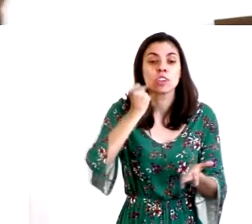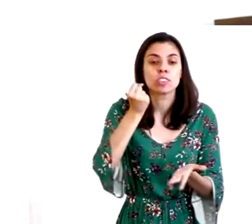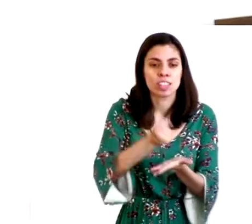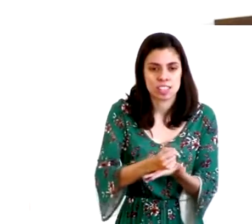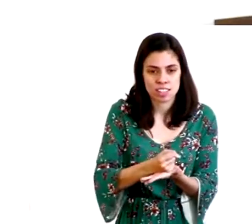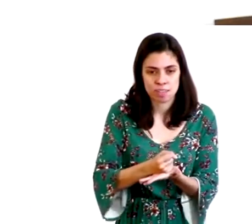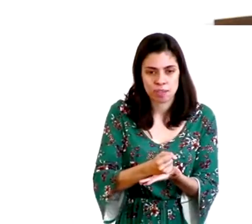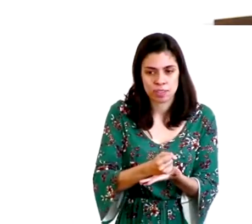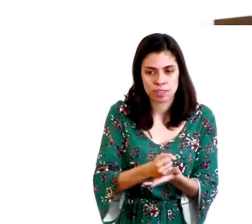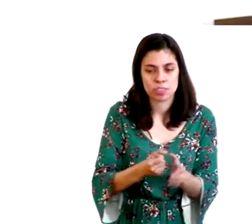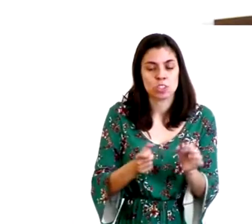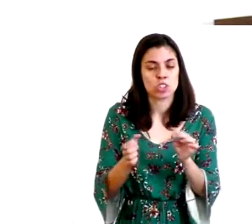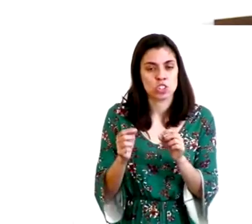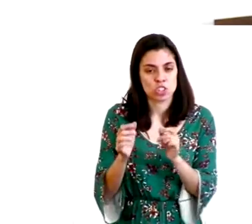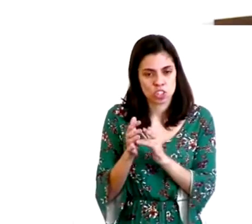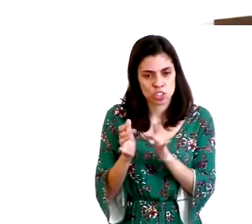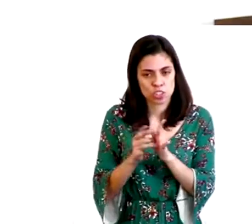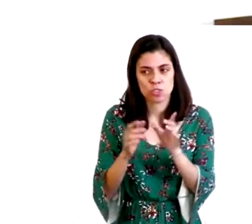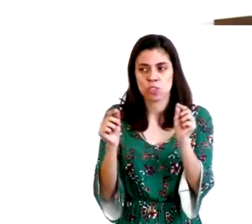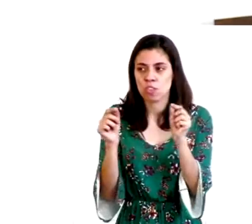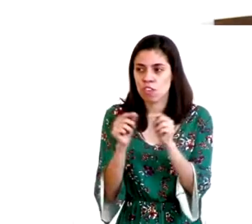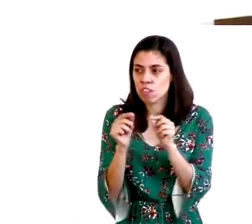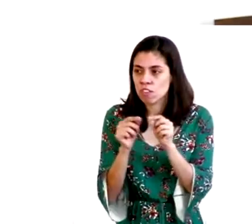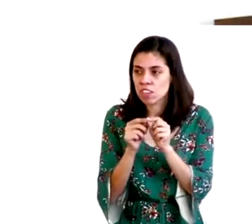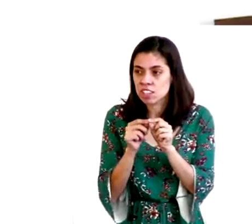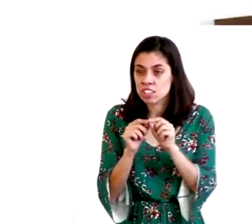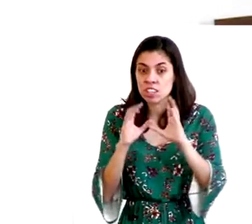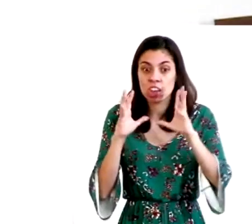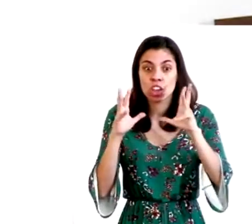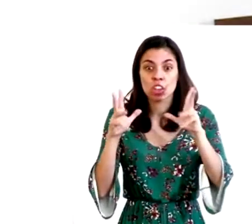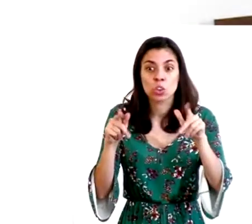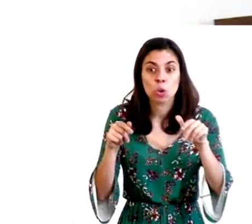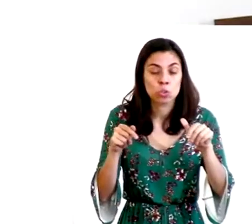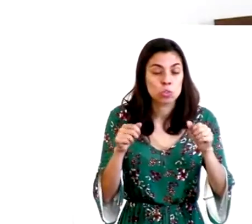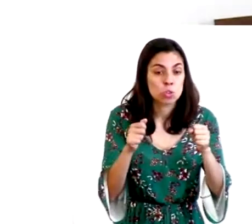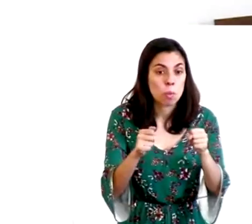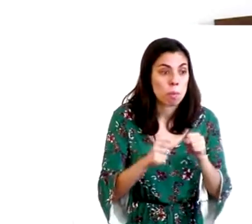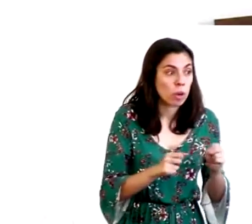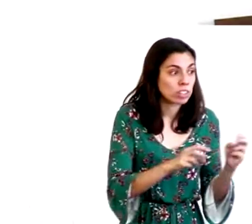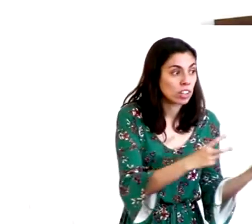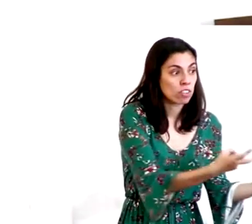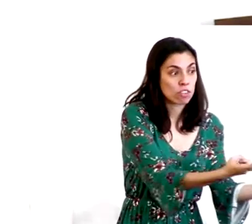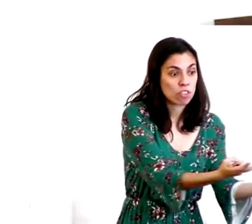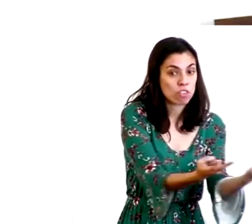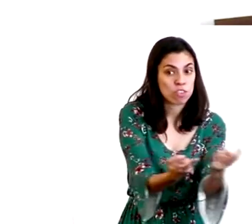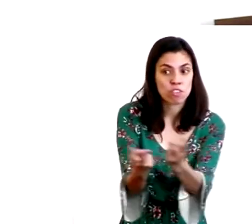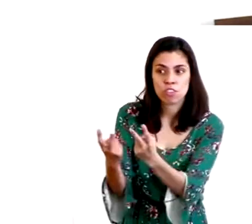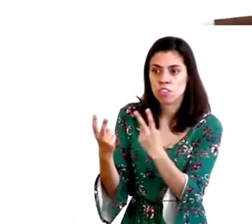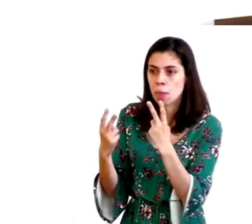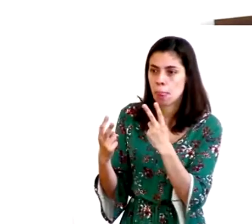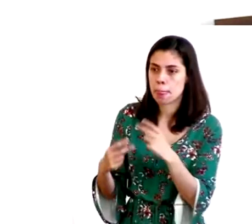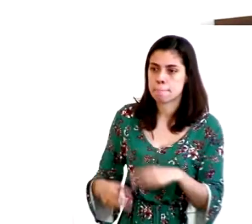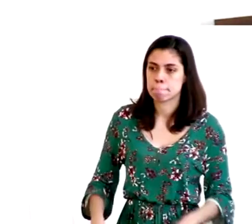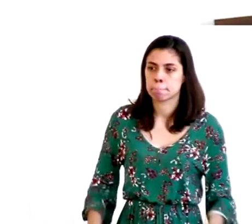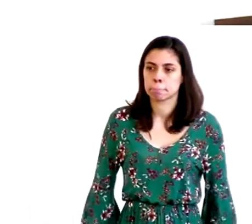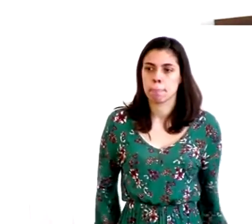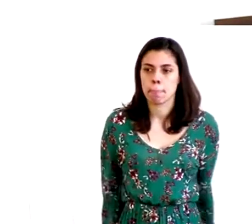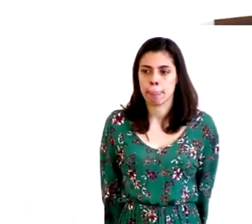sendo cumprida diante dos olhos daquela multidão. As bênçãos do